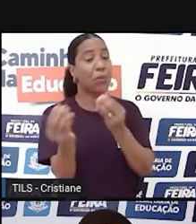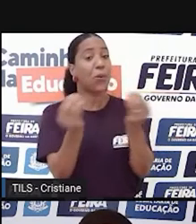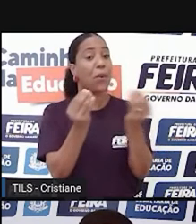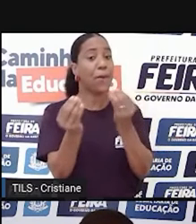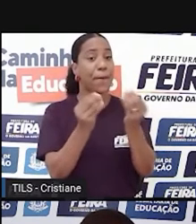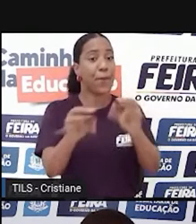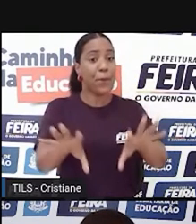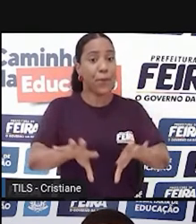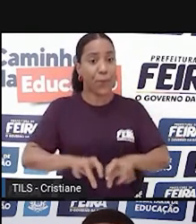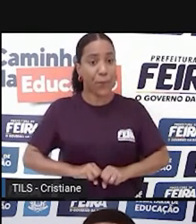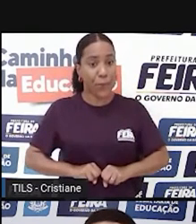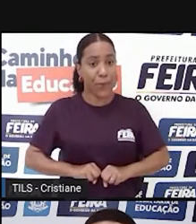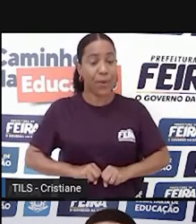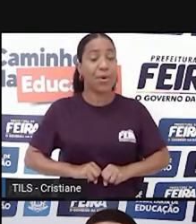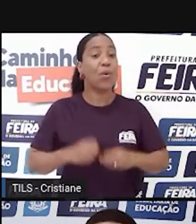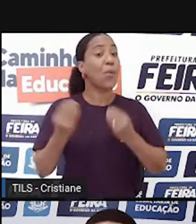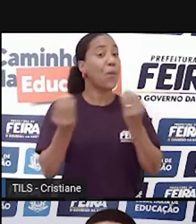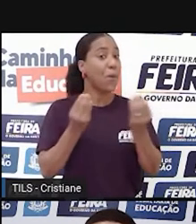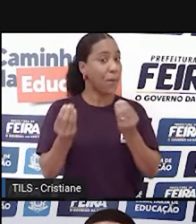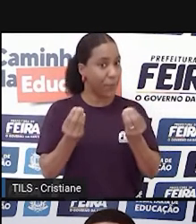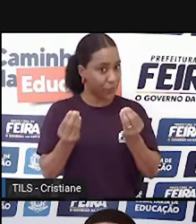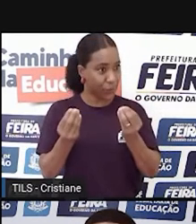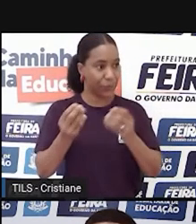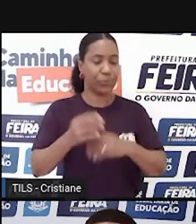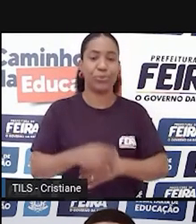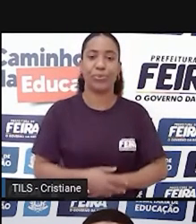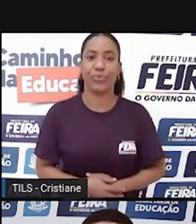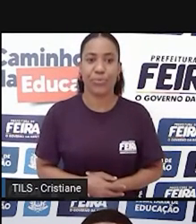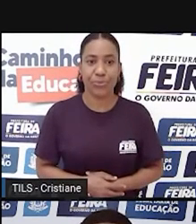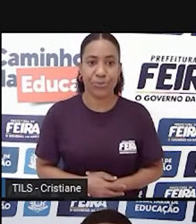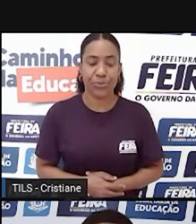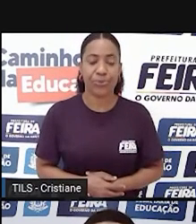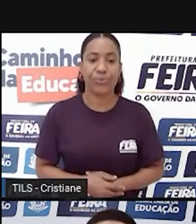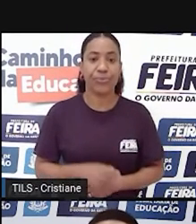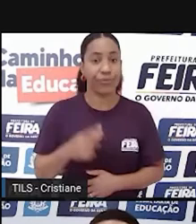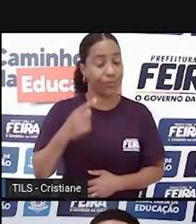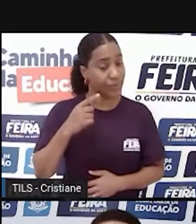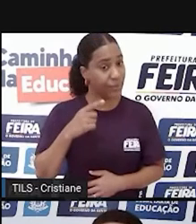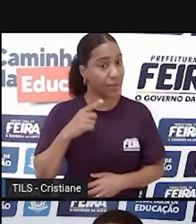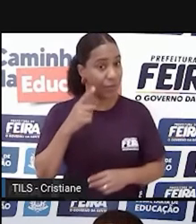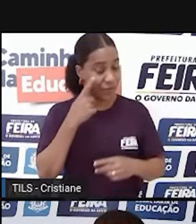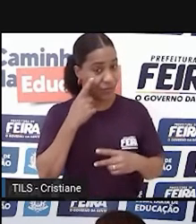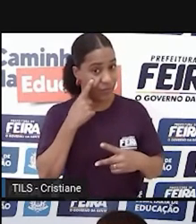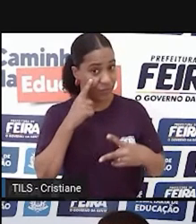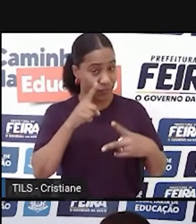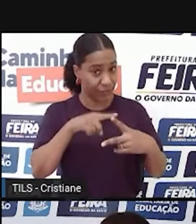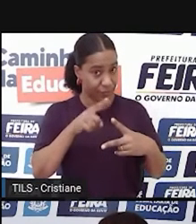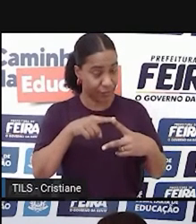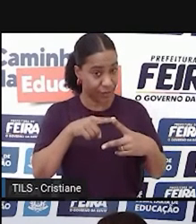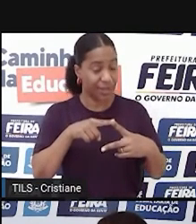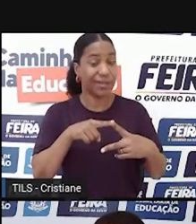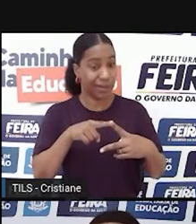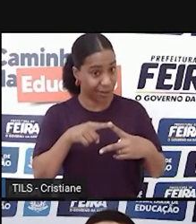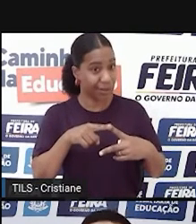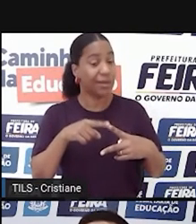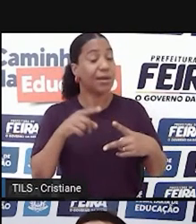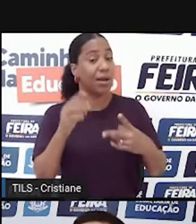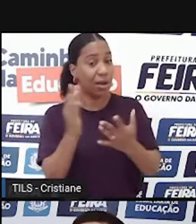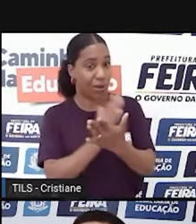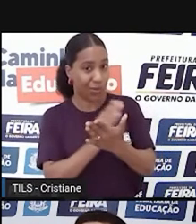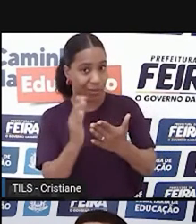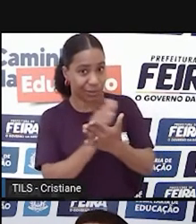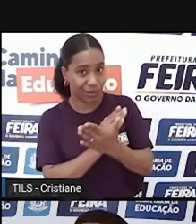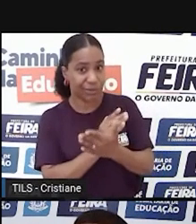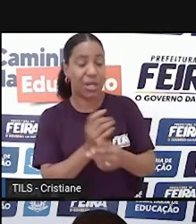contraceptivos. E aqui, eu vou chamar a atenção para vocês de uma coisa. Existe uma diferença entre método contraceptivo e